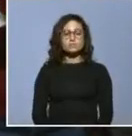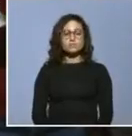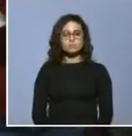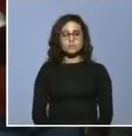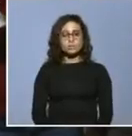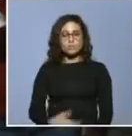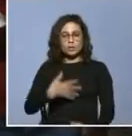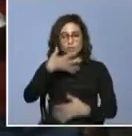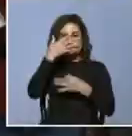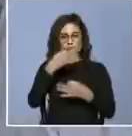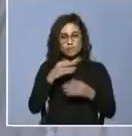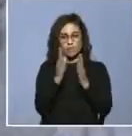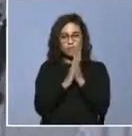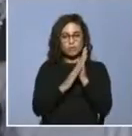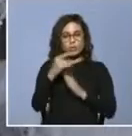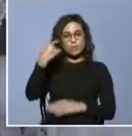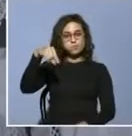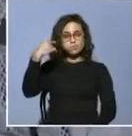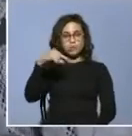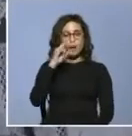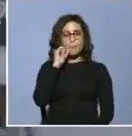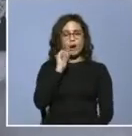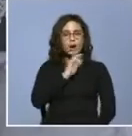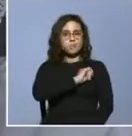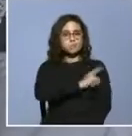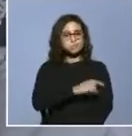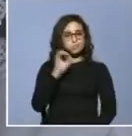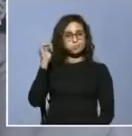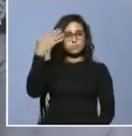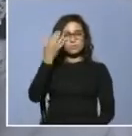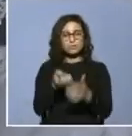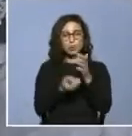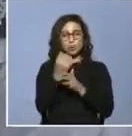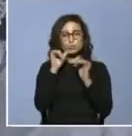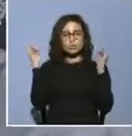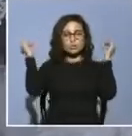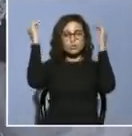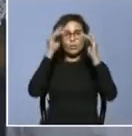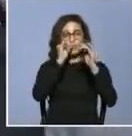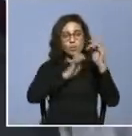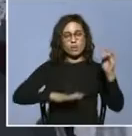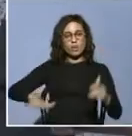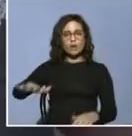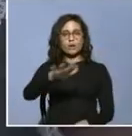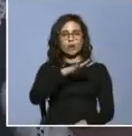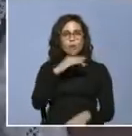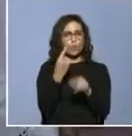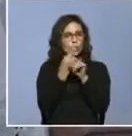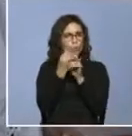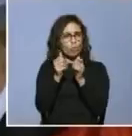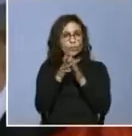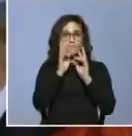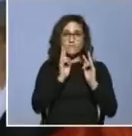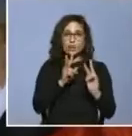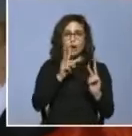Creio em um só Deus, Pai Todo-Poderoso, Criador do céu e da terra, de todas as coisas